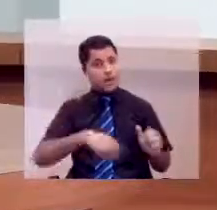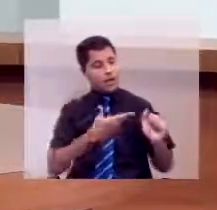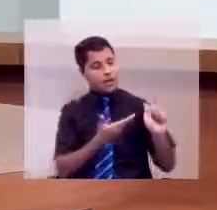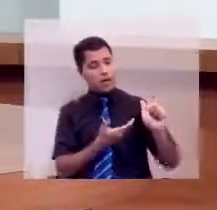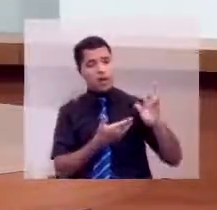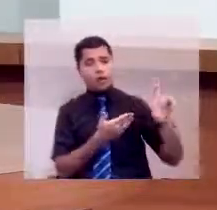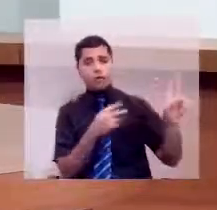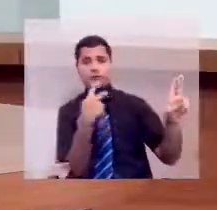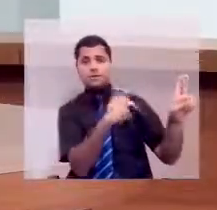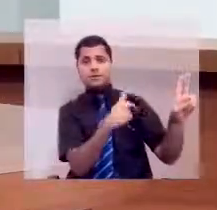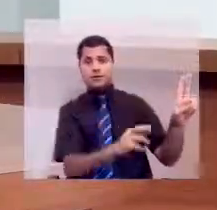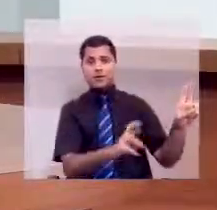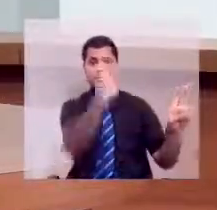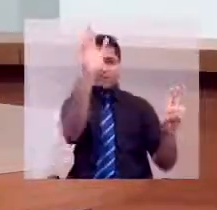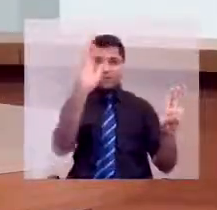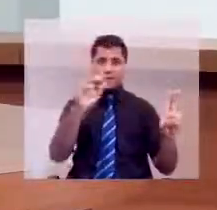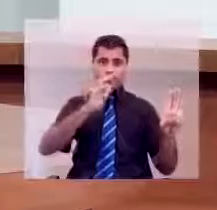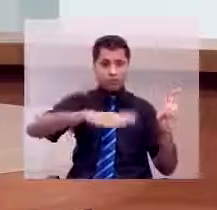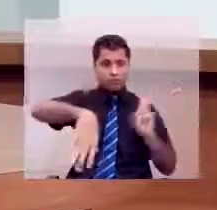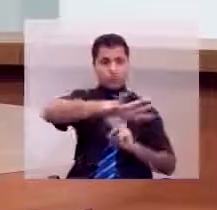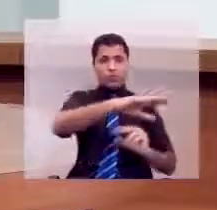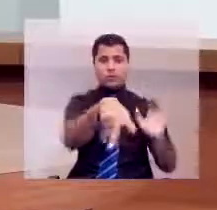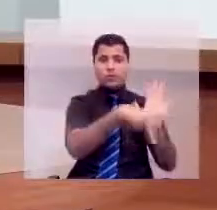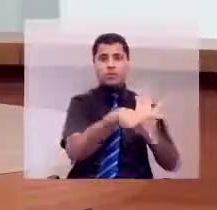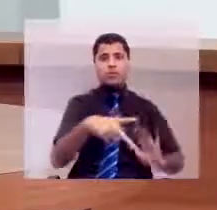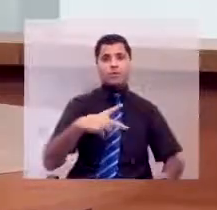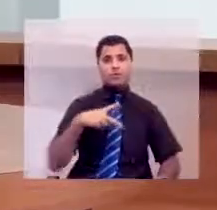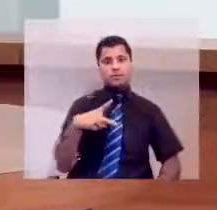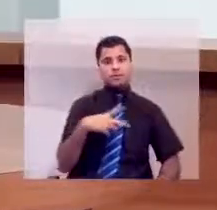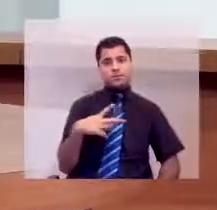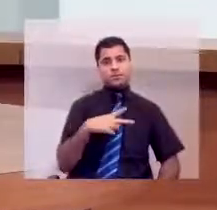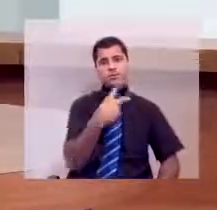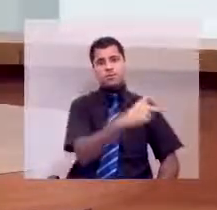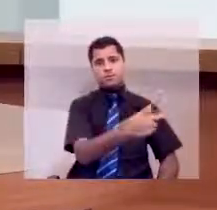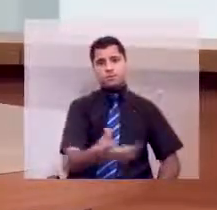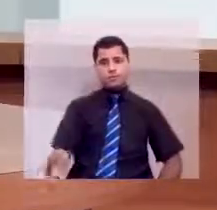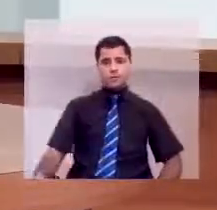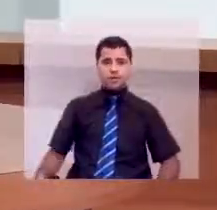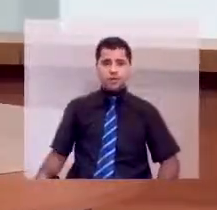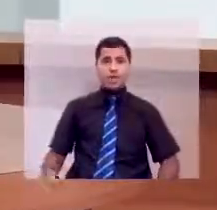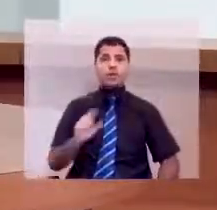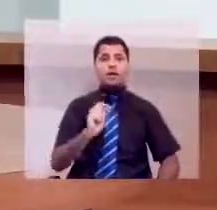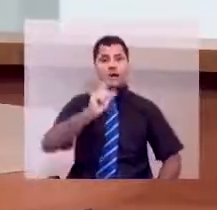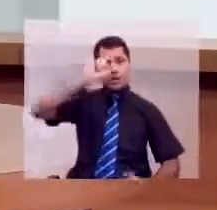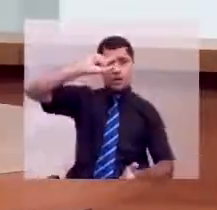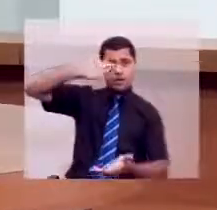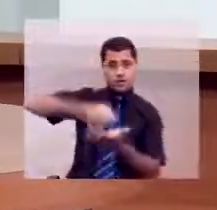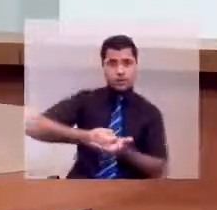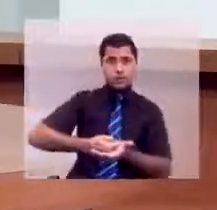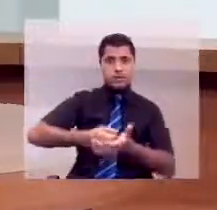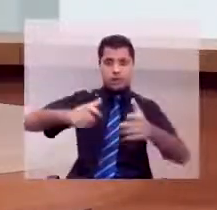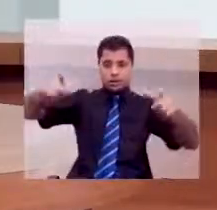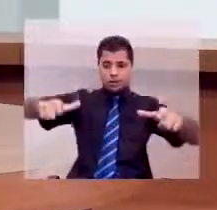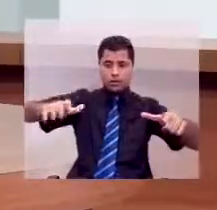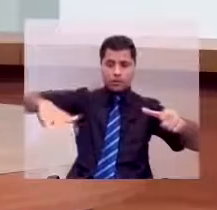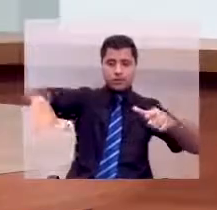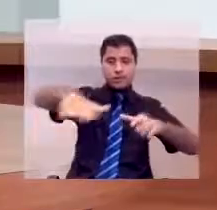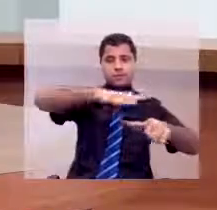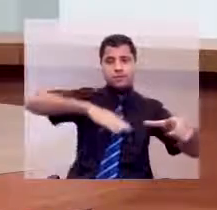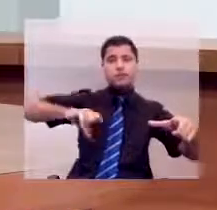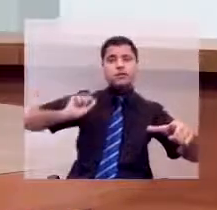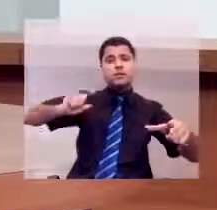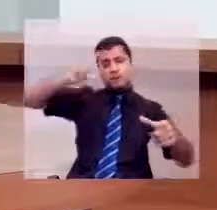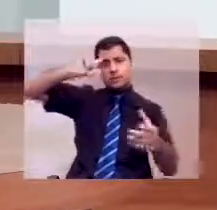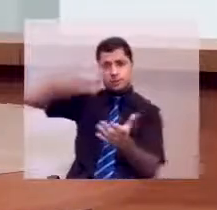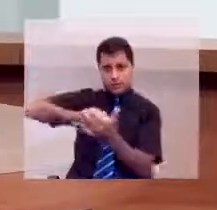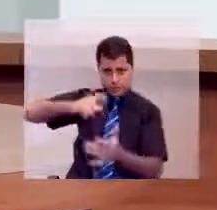o parque aeroporto, é um parque privado. Inclusive, quem determina a localização dos nossos táxis